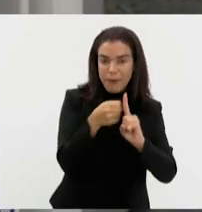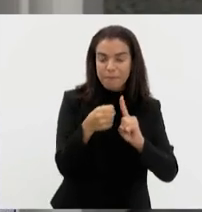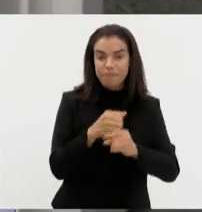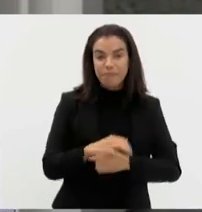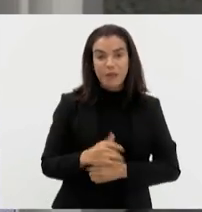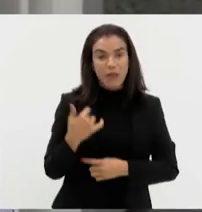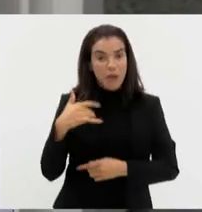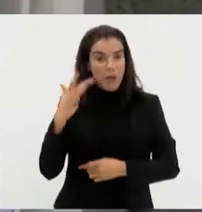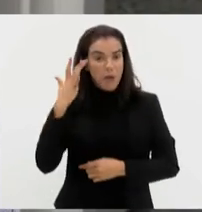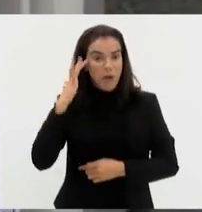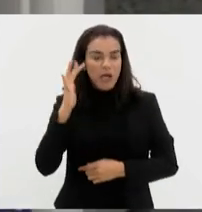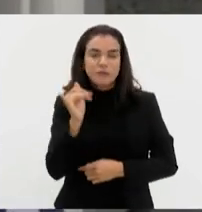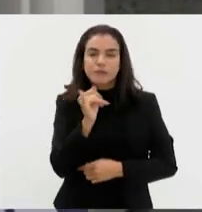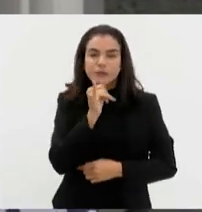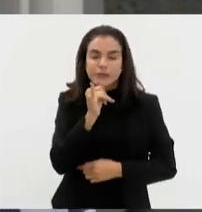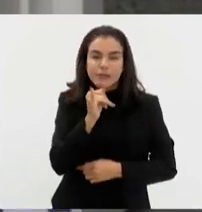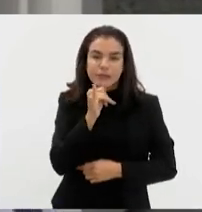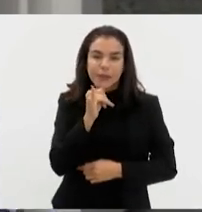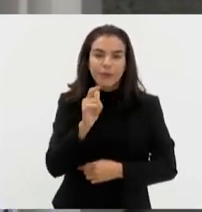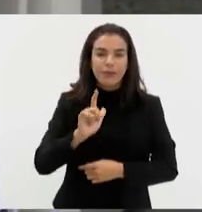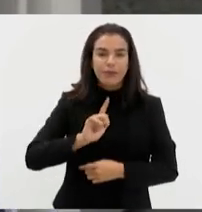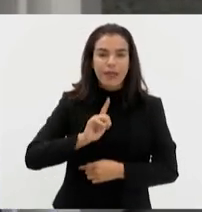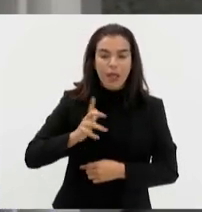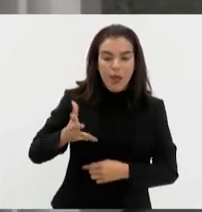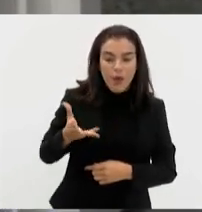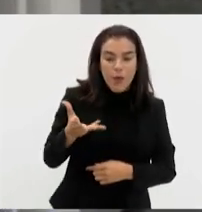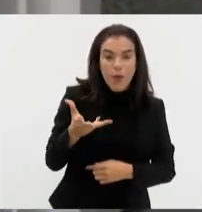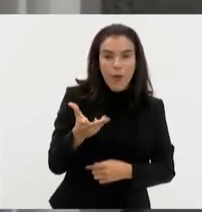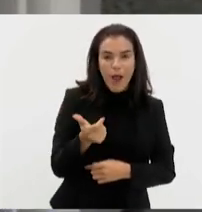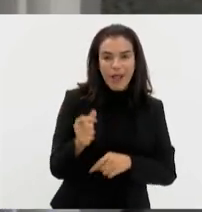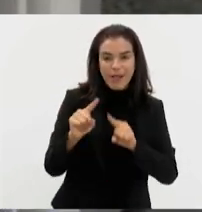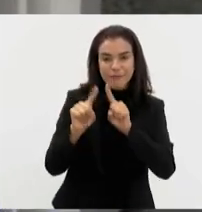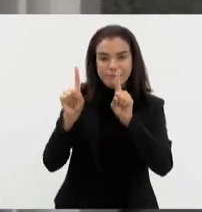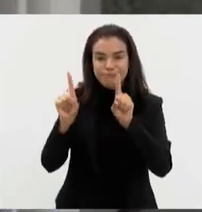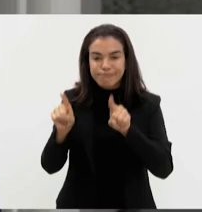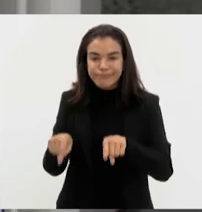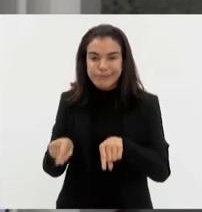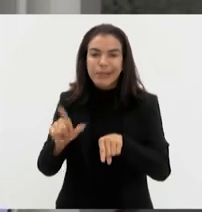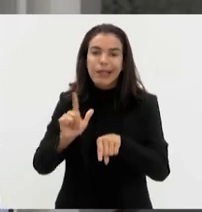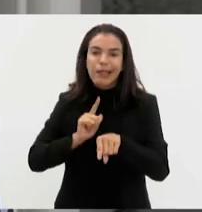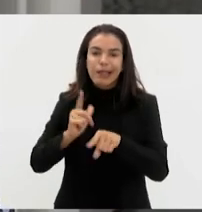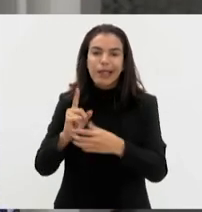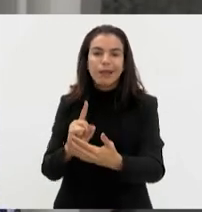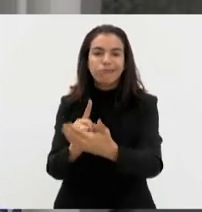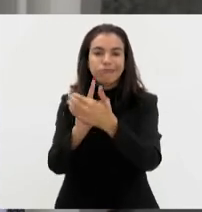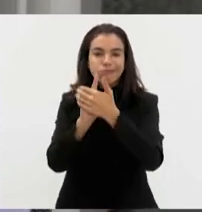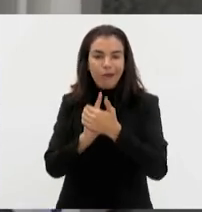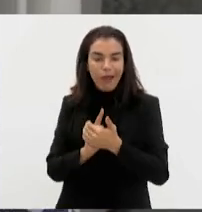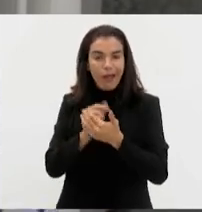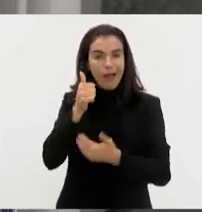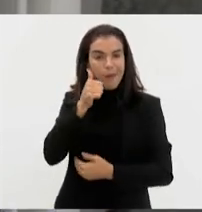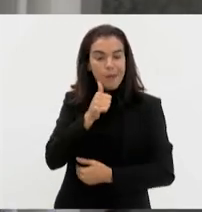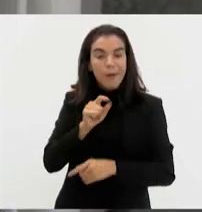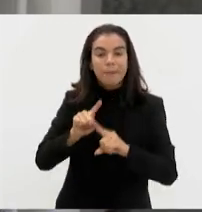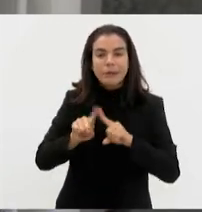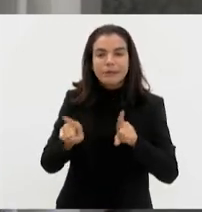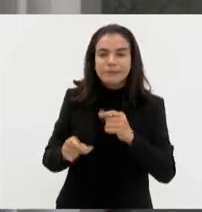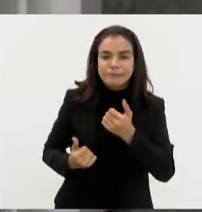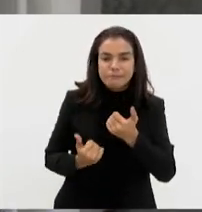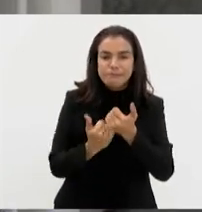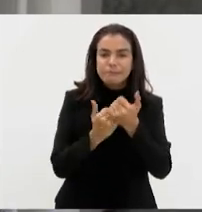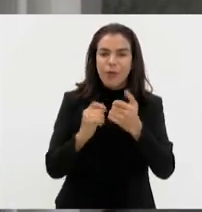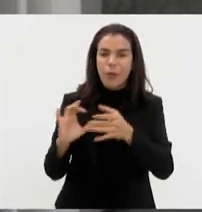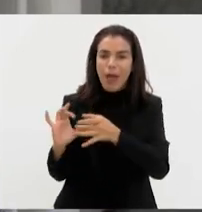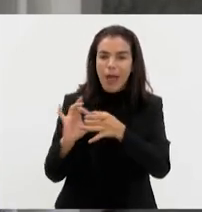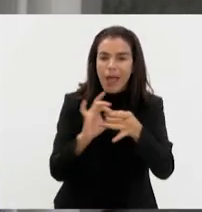acho que a gente precisa ter a qualificação dos servidores que recebem essa mulher, mas fomentar essa rede